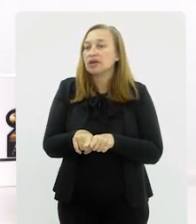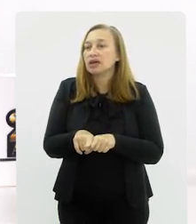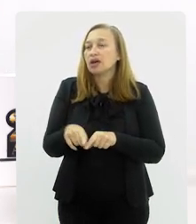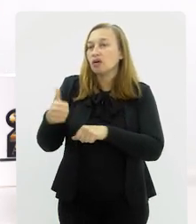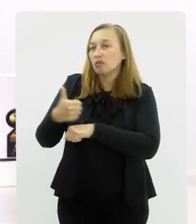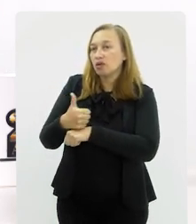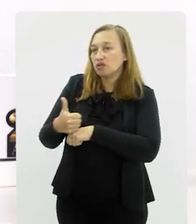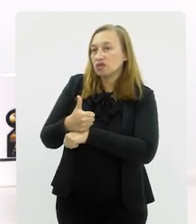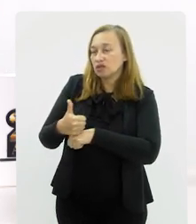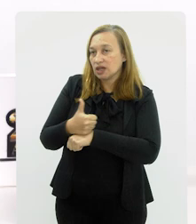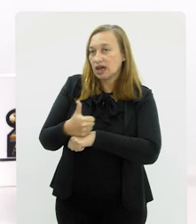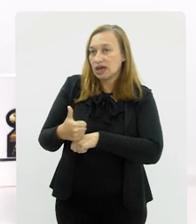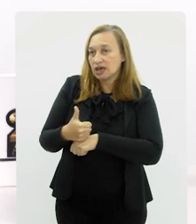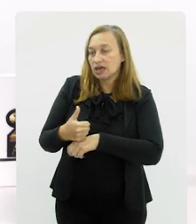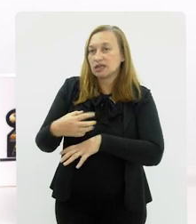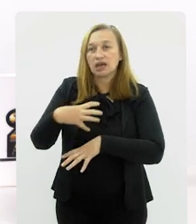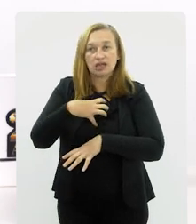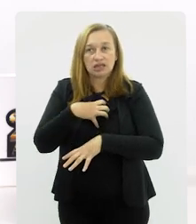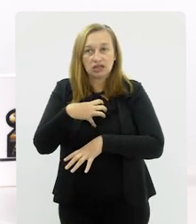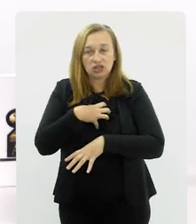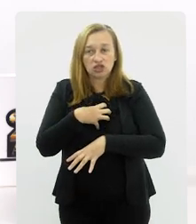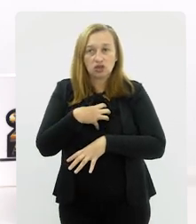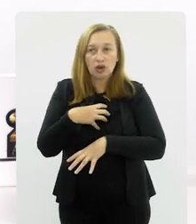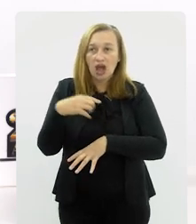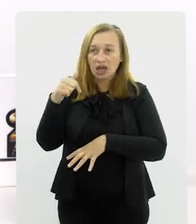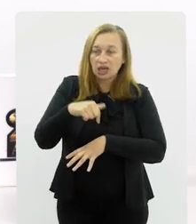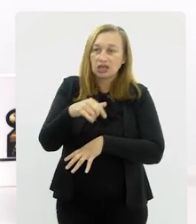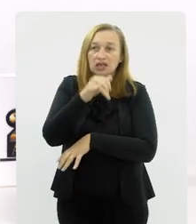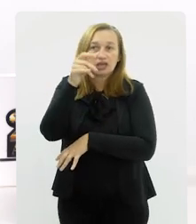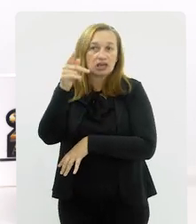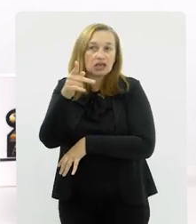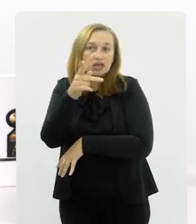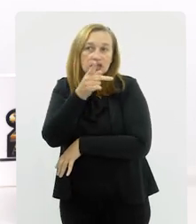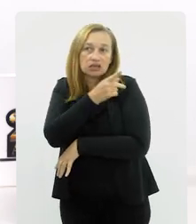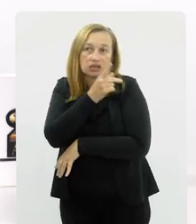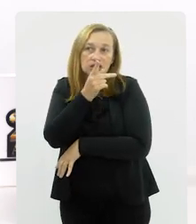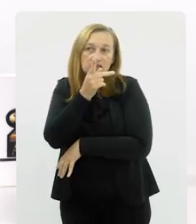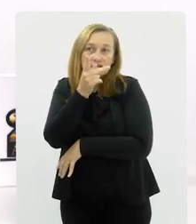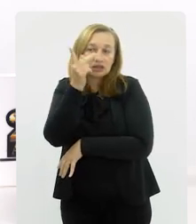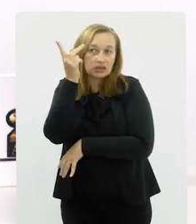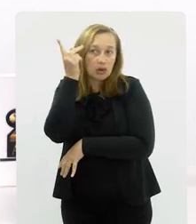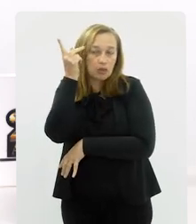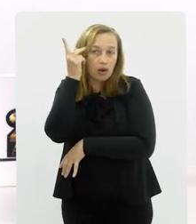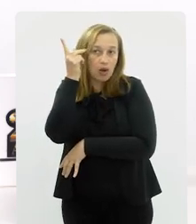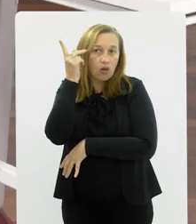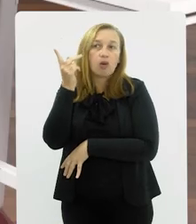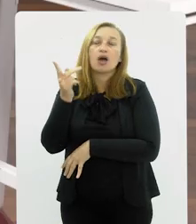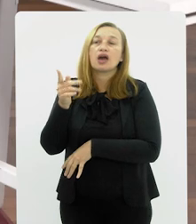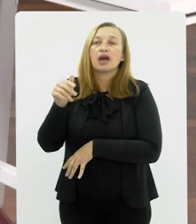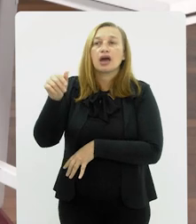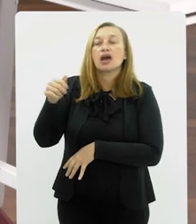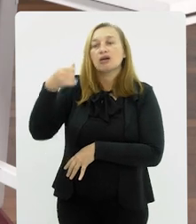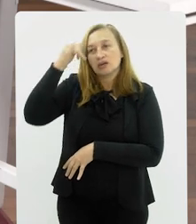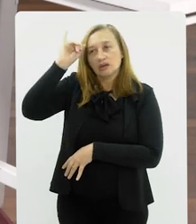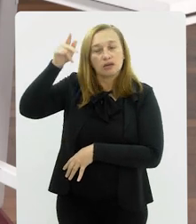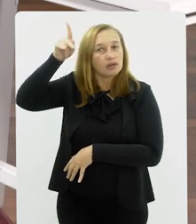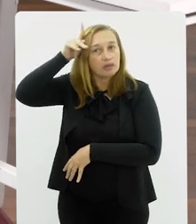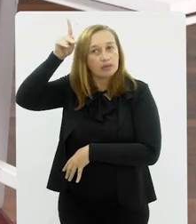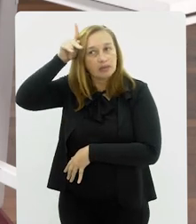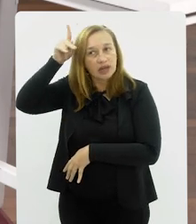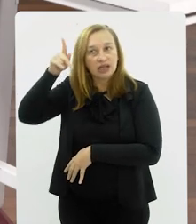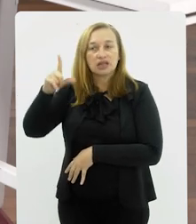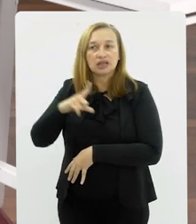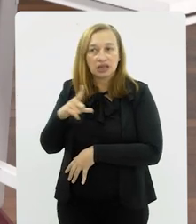também profissionais nesse sentido, tanto aqui como em São Paulo. É como o Parintins faz, né? Você vê que existem escolas,